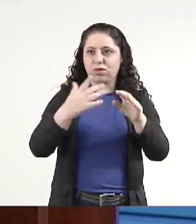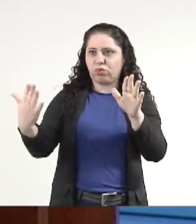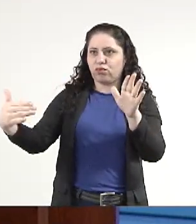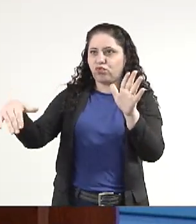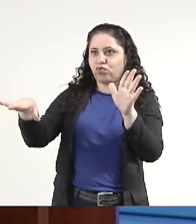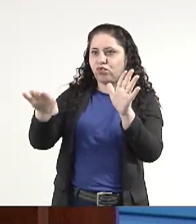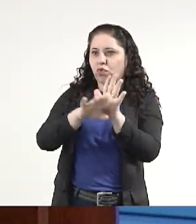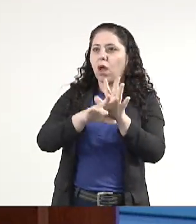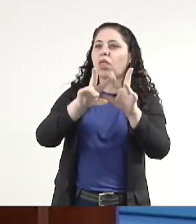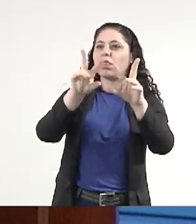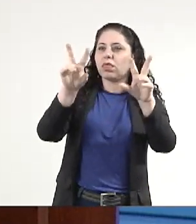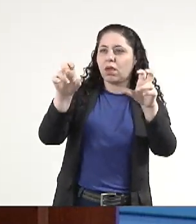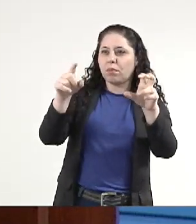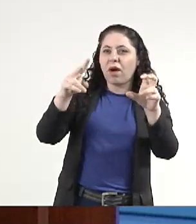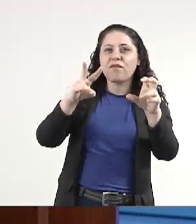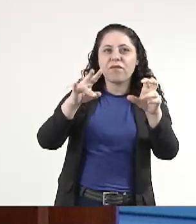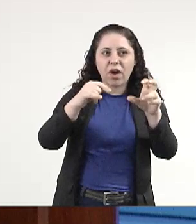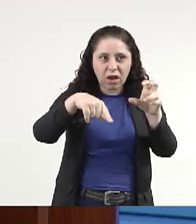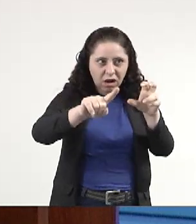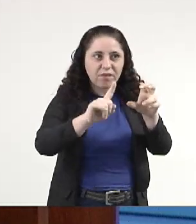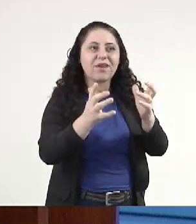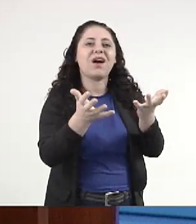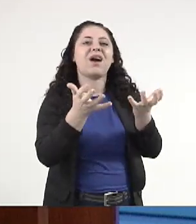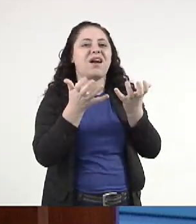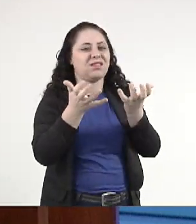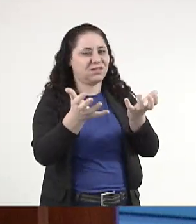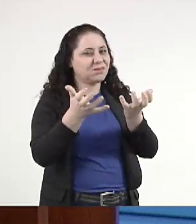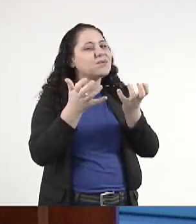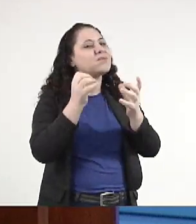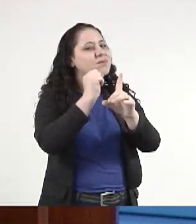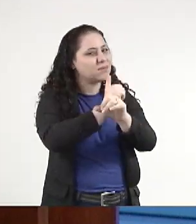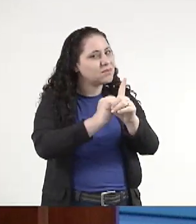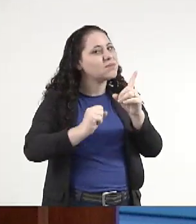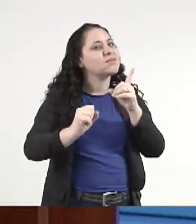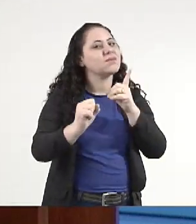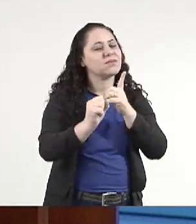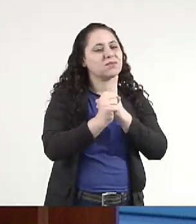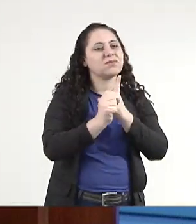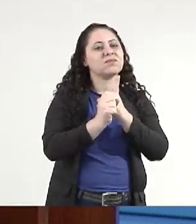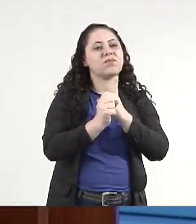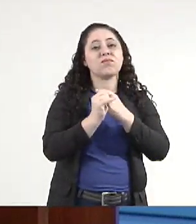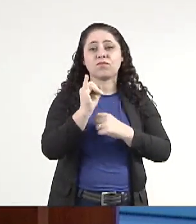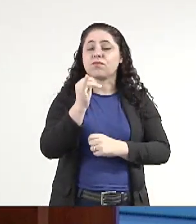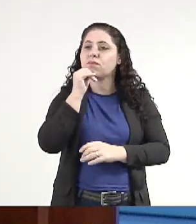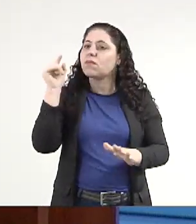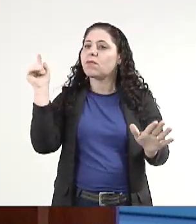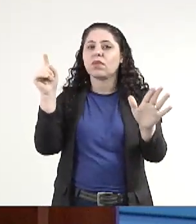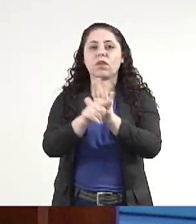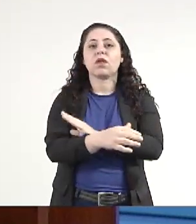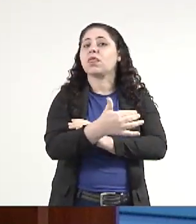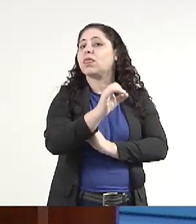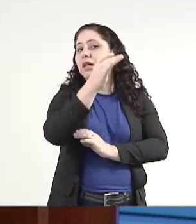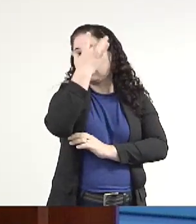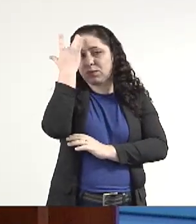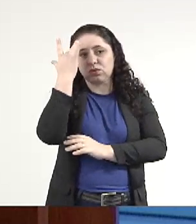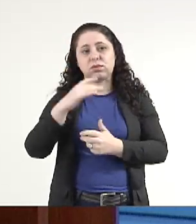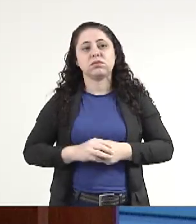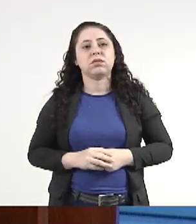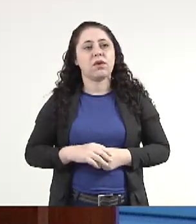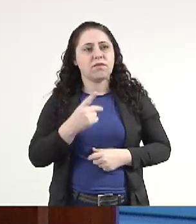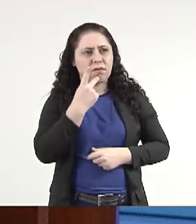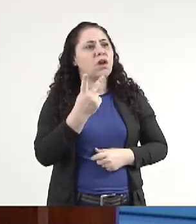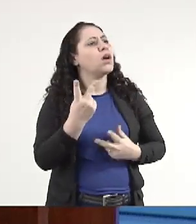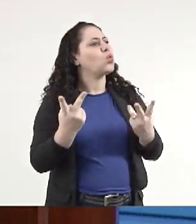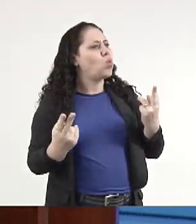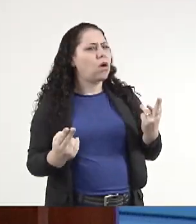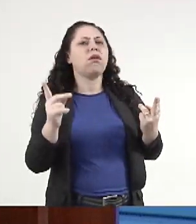chega, é um assunto que vai tomar conta, e a sociedade como um todo, se você perguntar para 10 pessoas, 10 vão